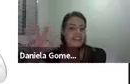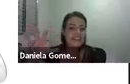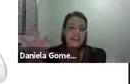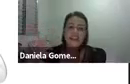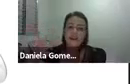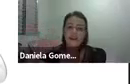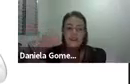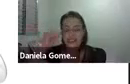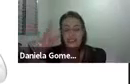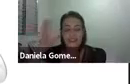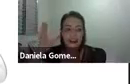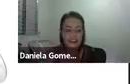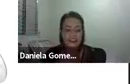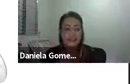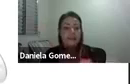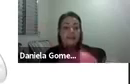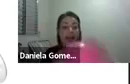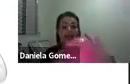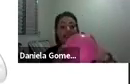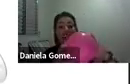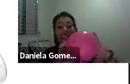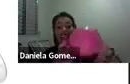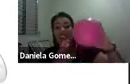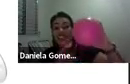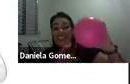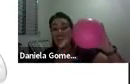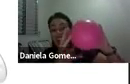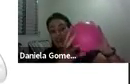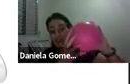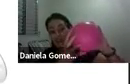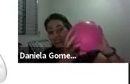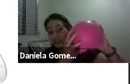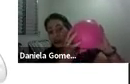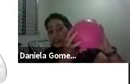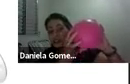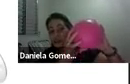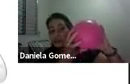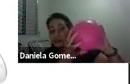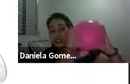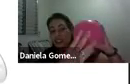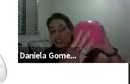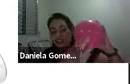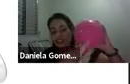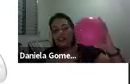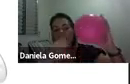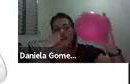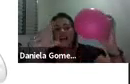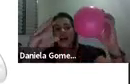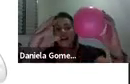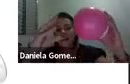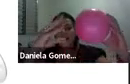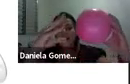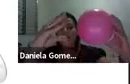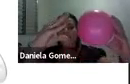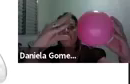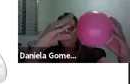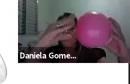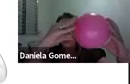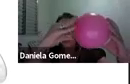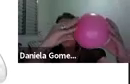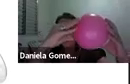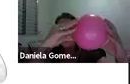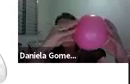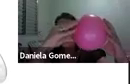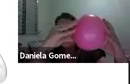Leite desceu, o que que eu faço? O peito tá lá cheio, como se fosse uma bexiga. A criança